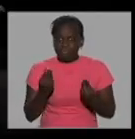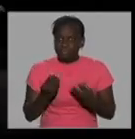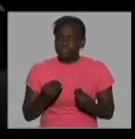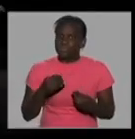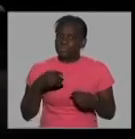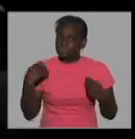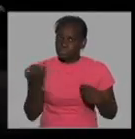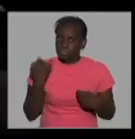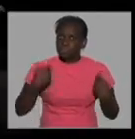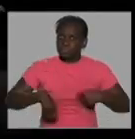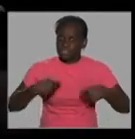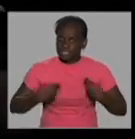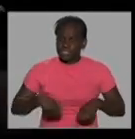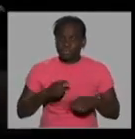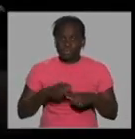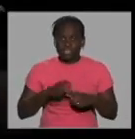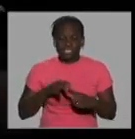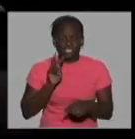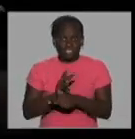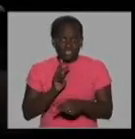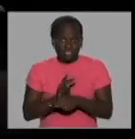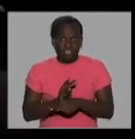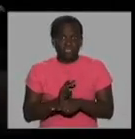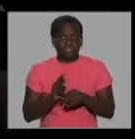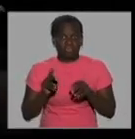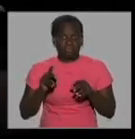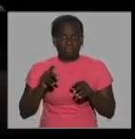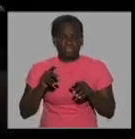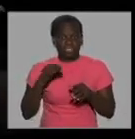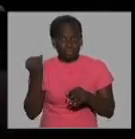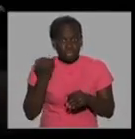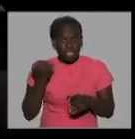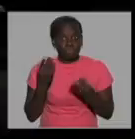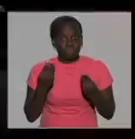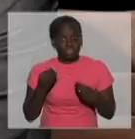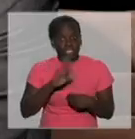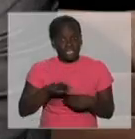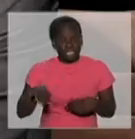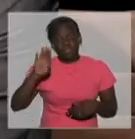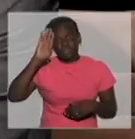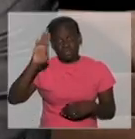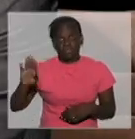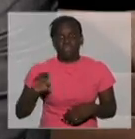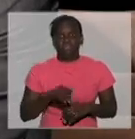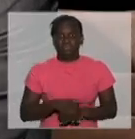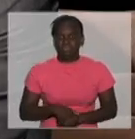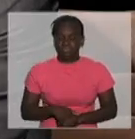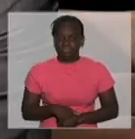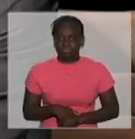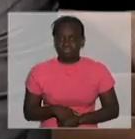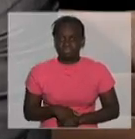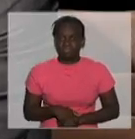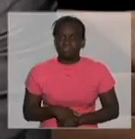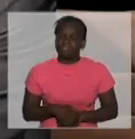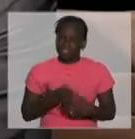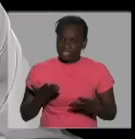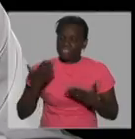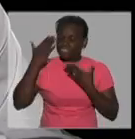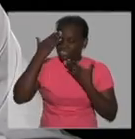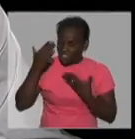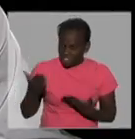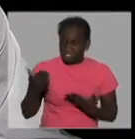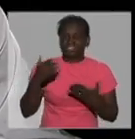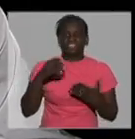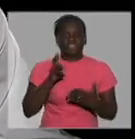é extremamente necessário, porque representatividade importa, e para a criança principalmente. Né? Eu